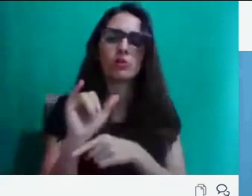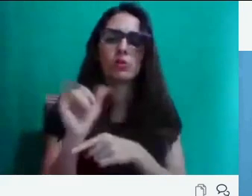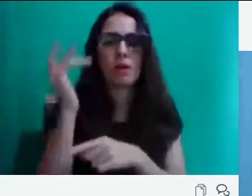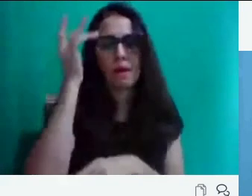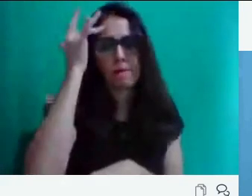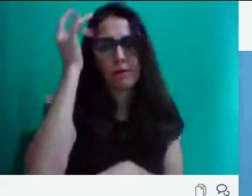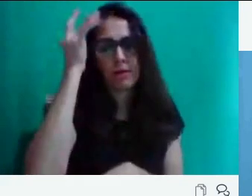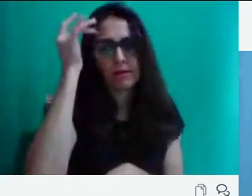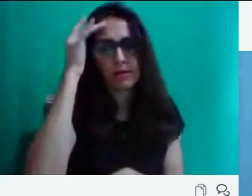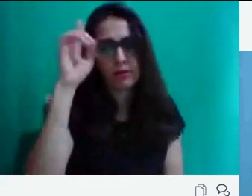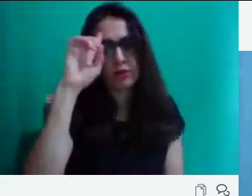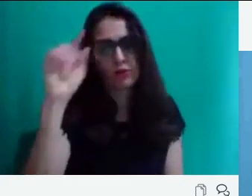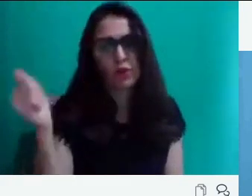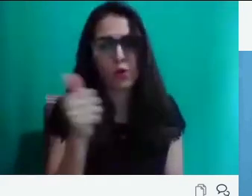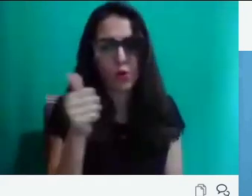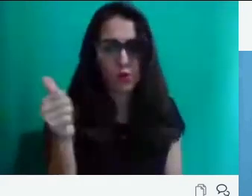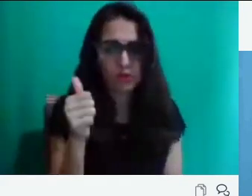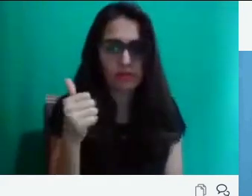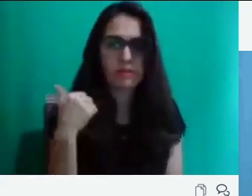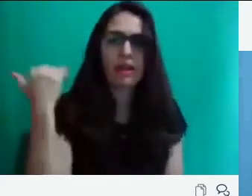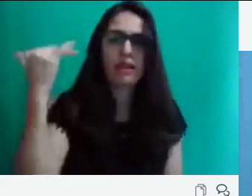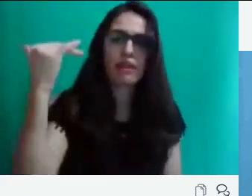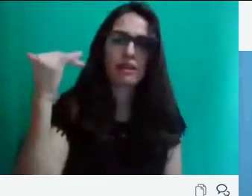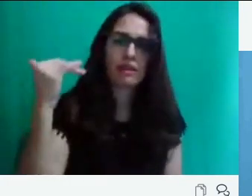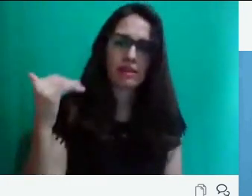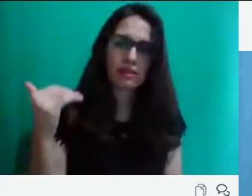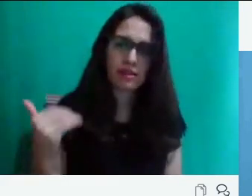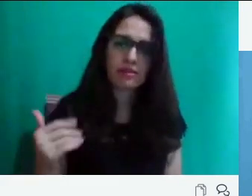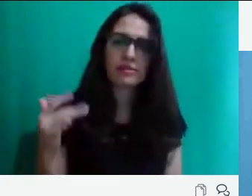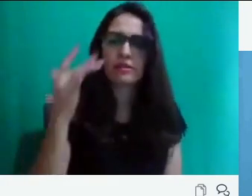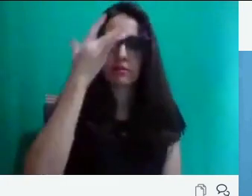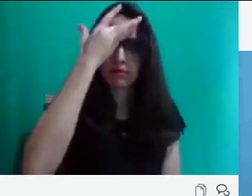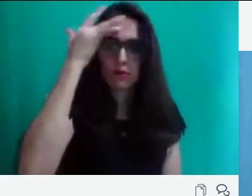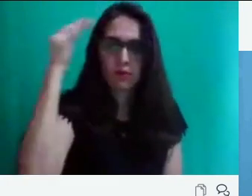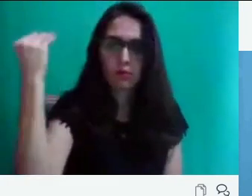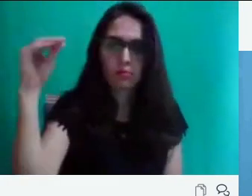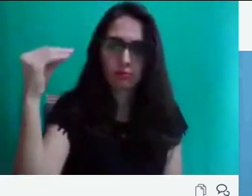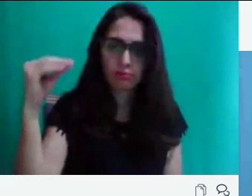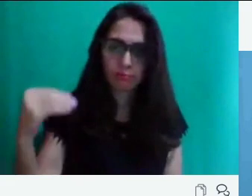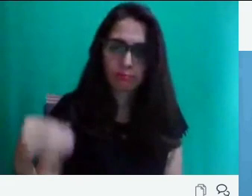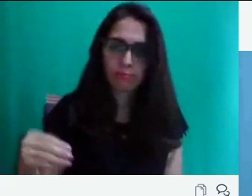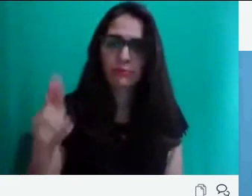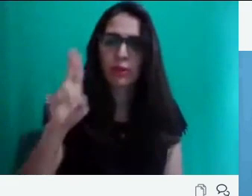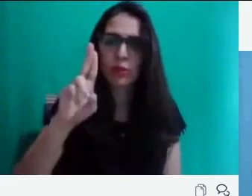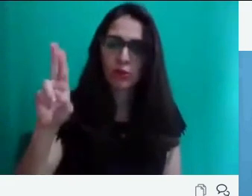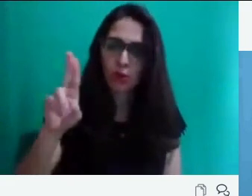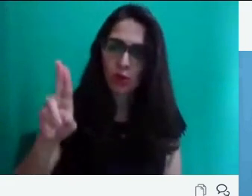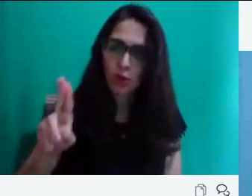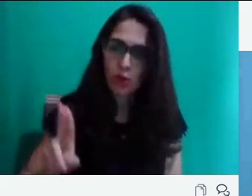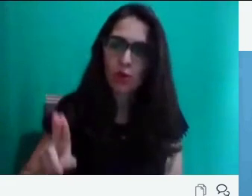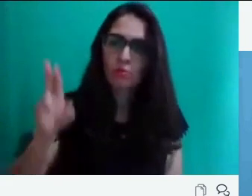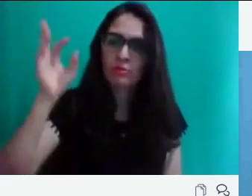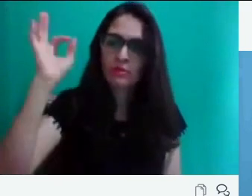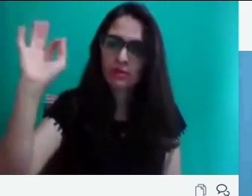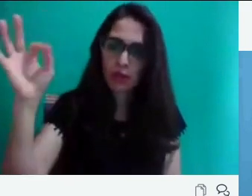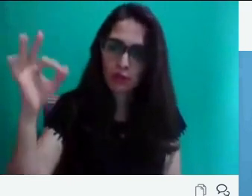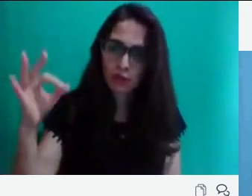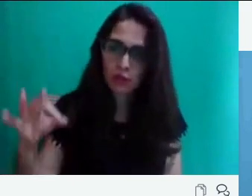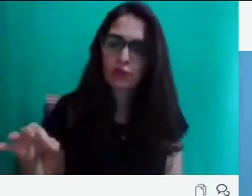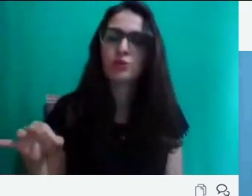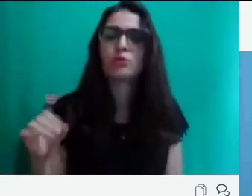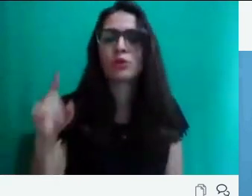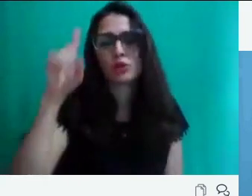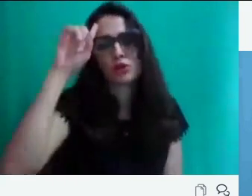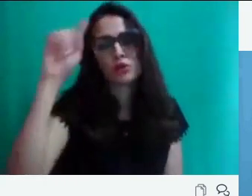dia 11. E a listagem com a ordem da classificação, com o nome e o número de inscrição no